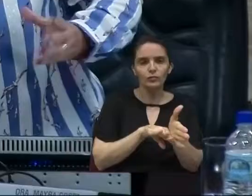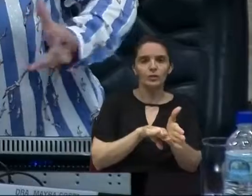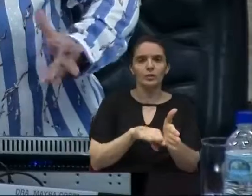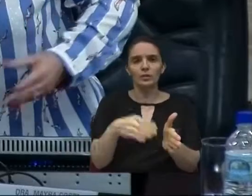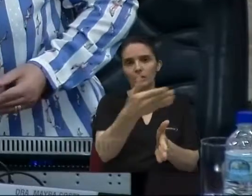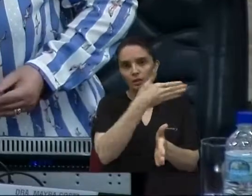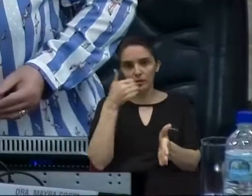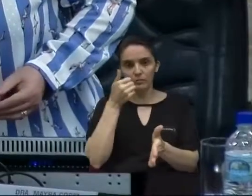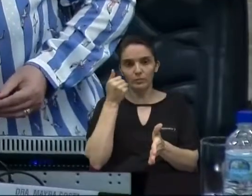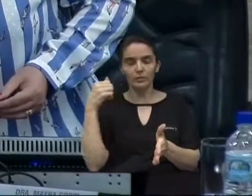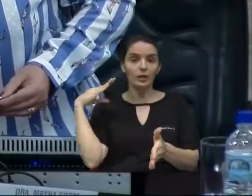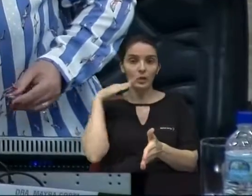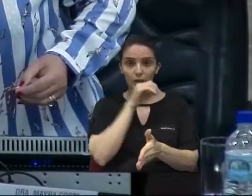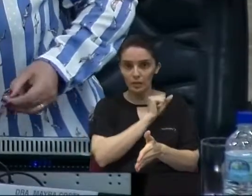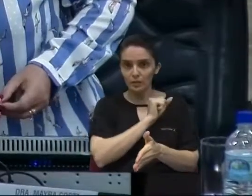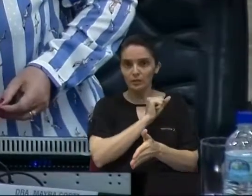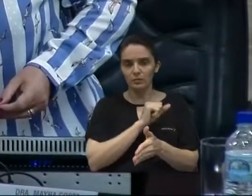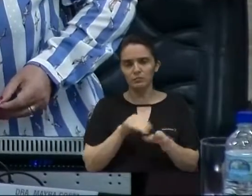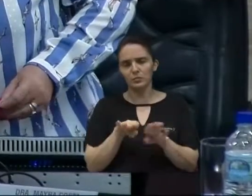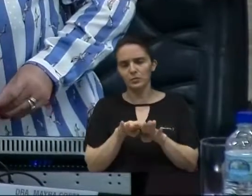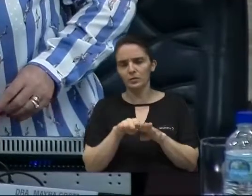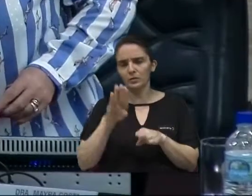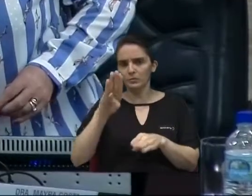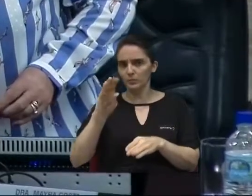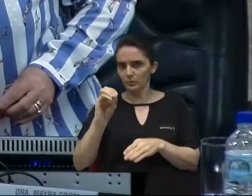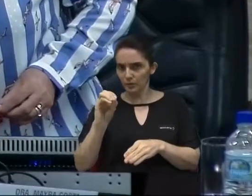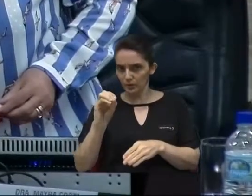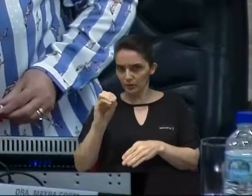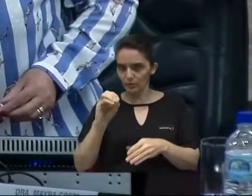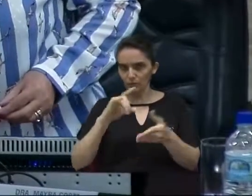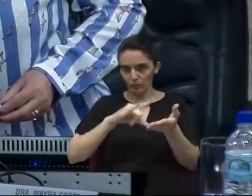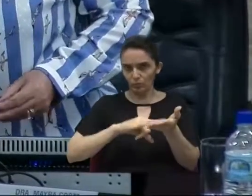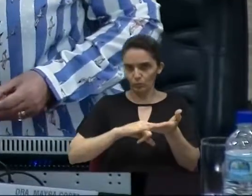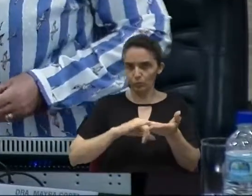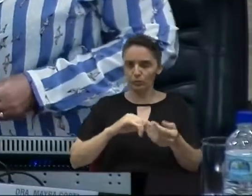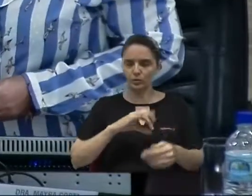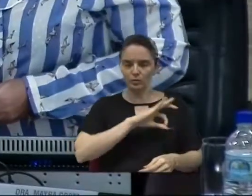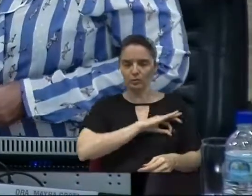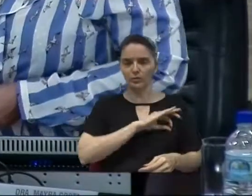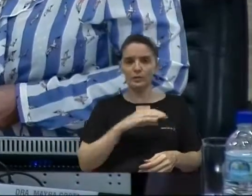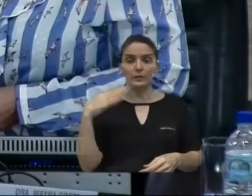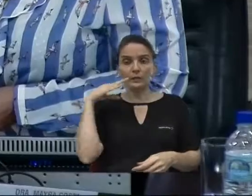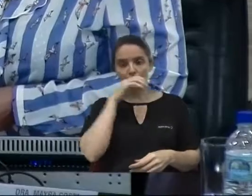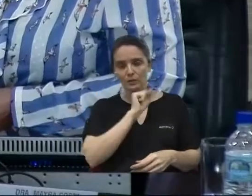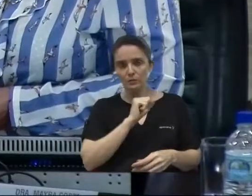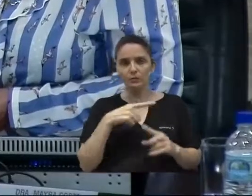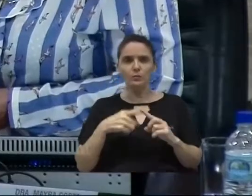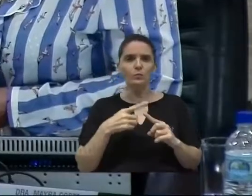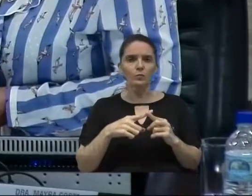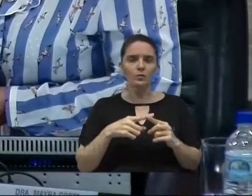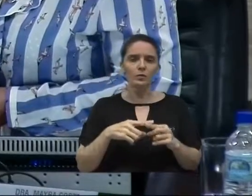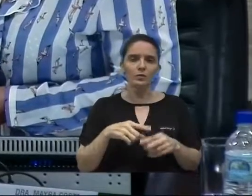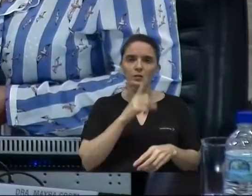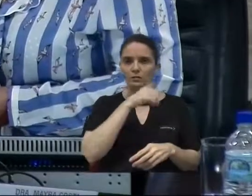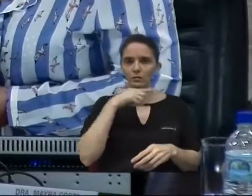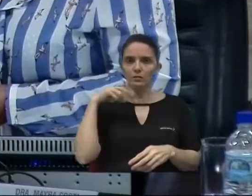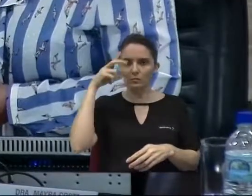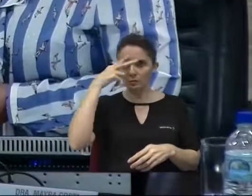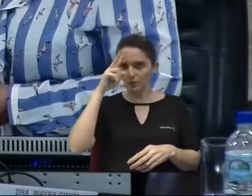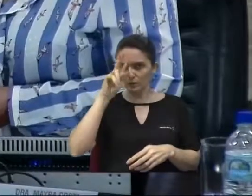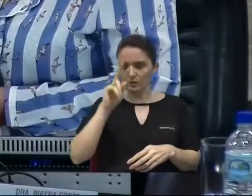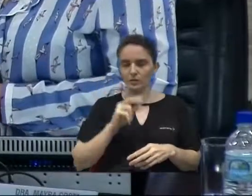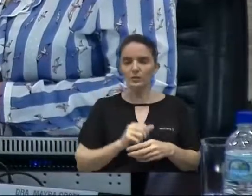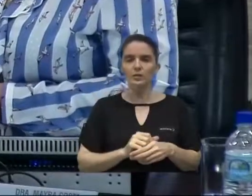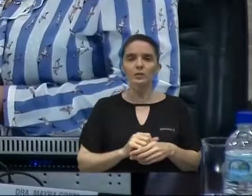tudo, até mesmo na questão do boletim de ocorrência, fica mais rápido. Porque eu me lembro de situações que, às vezes, quando